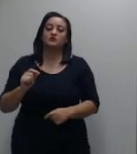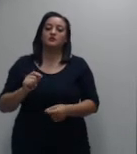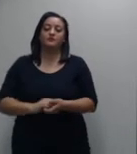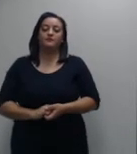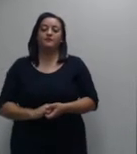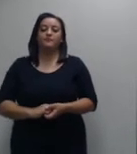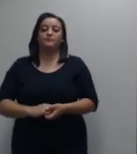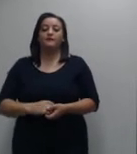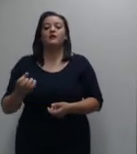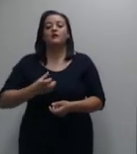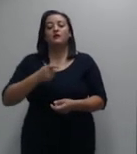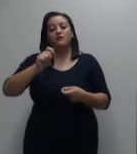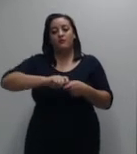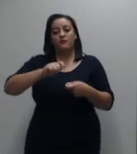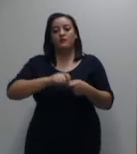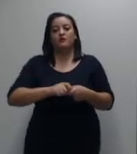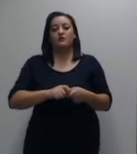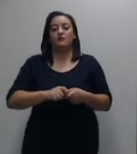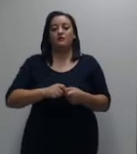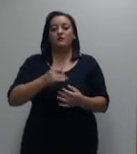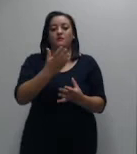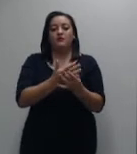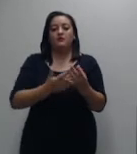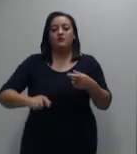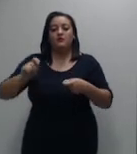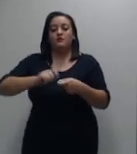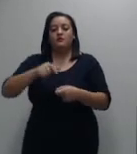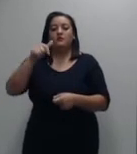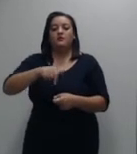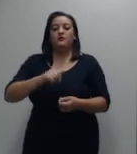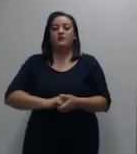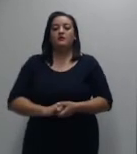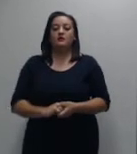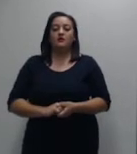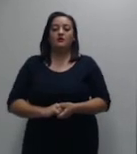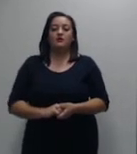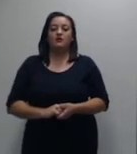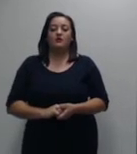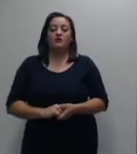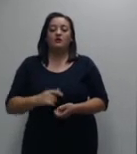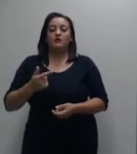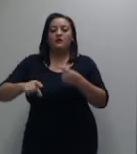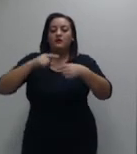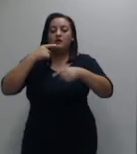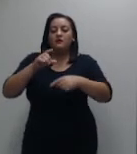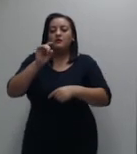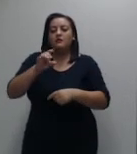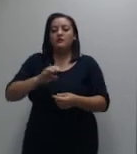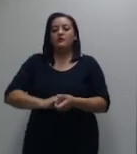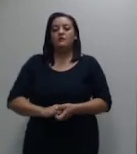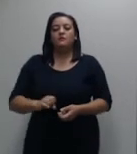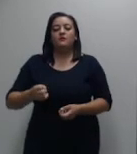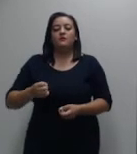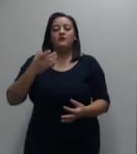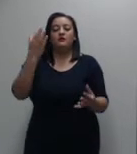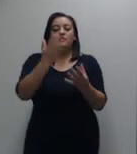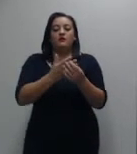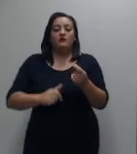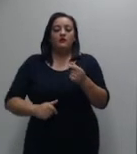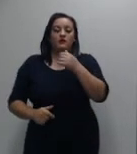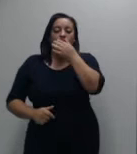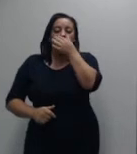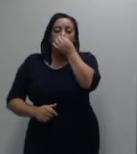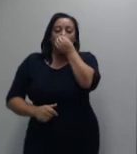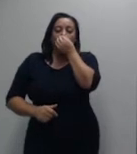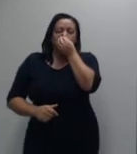propõe aqui é que o embargante propõe aqui não tá discutindo apenas que os embargos de declaração tinha ou não